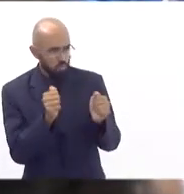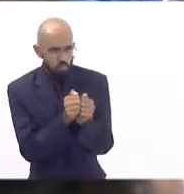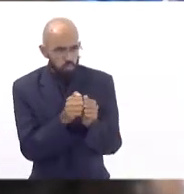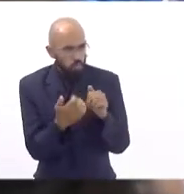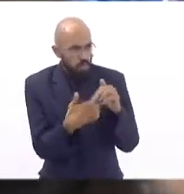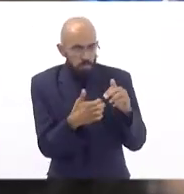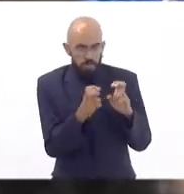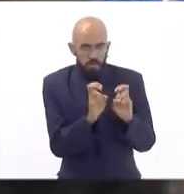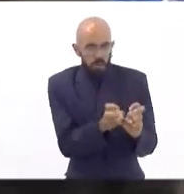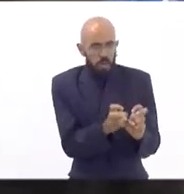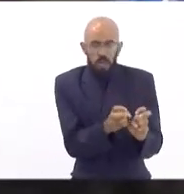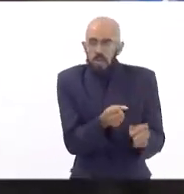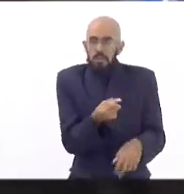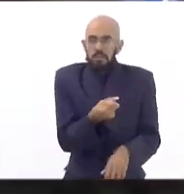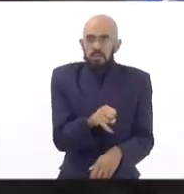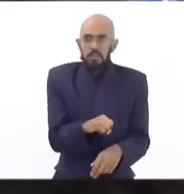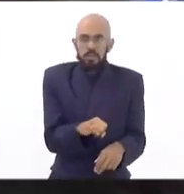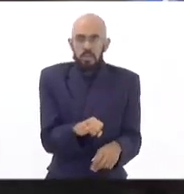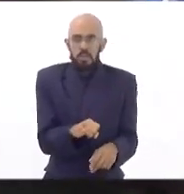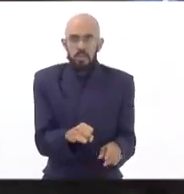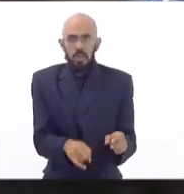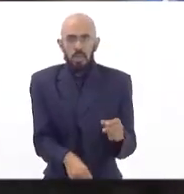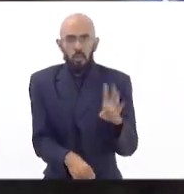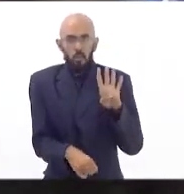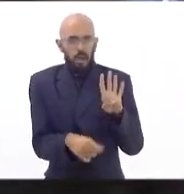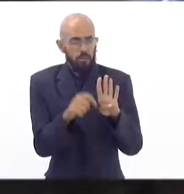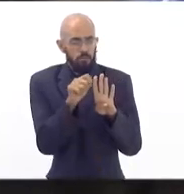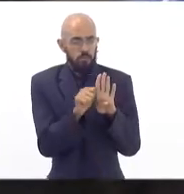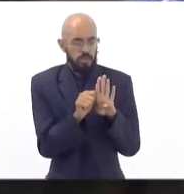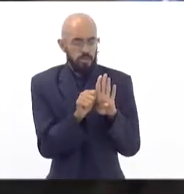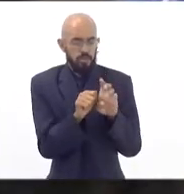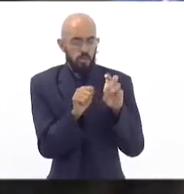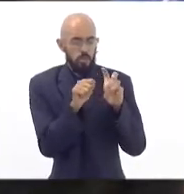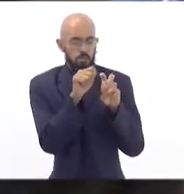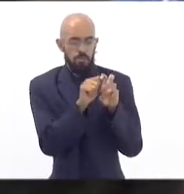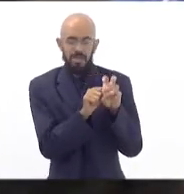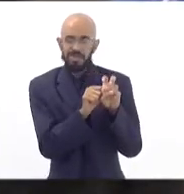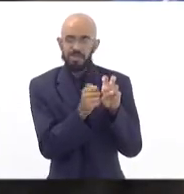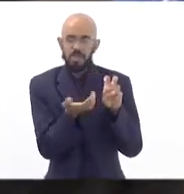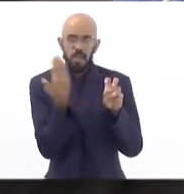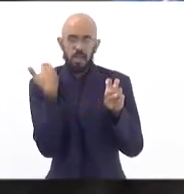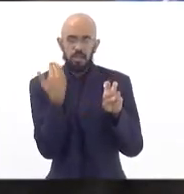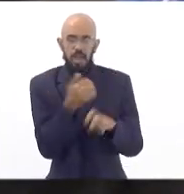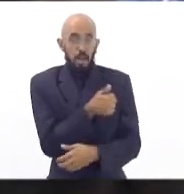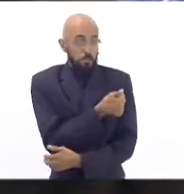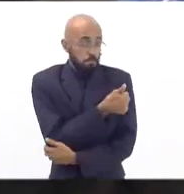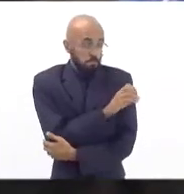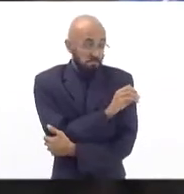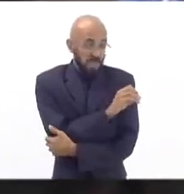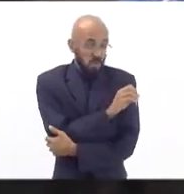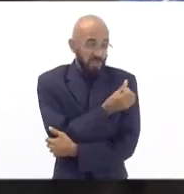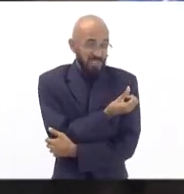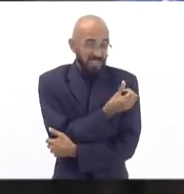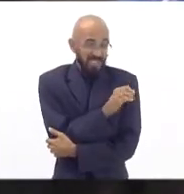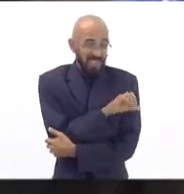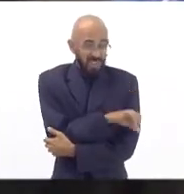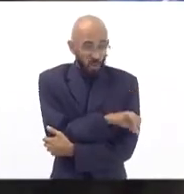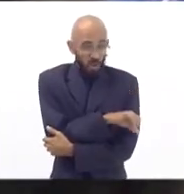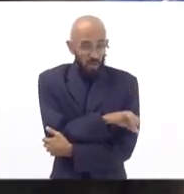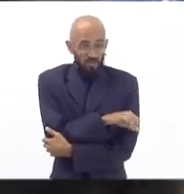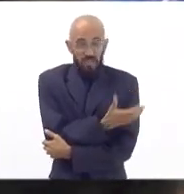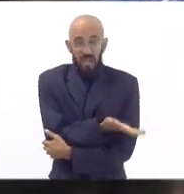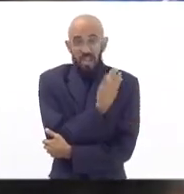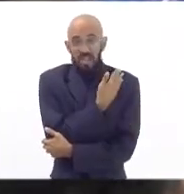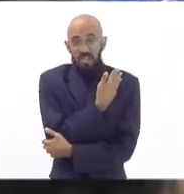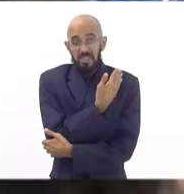porque se nos quatro primeiros meses do ano e o que era 1069 ano inteiro de furto de cabo